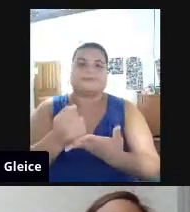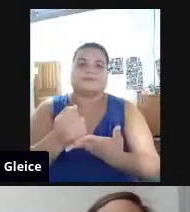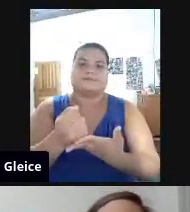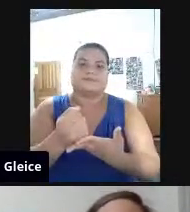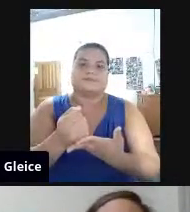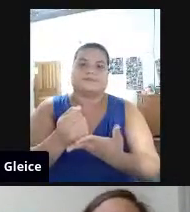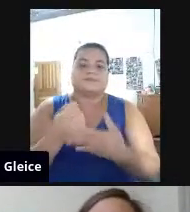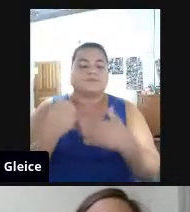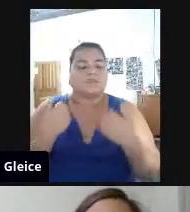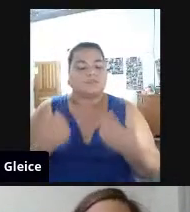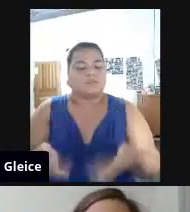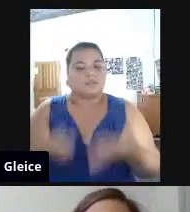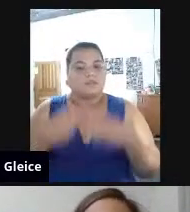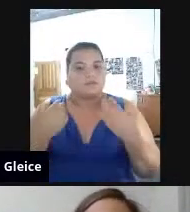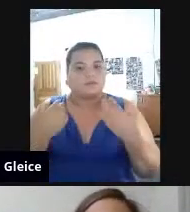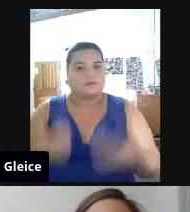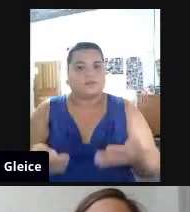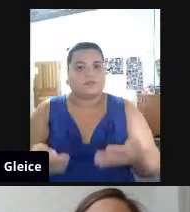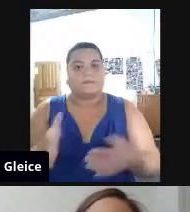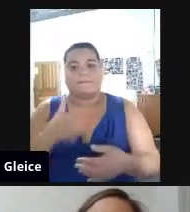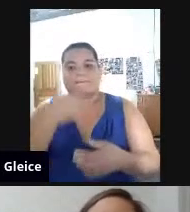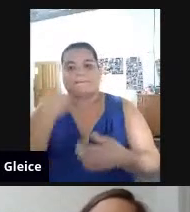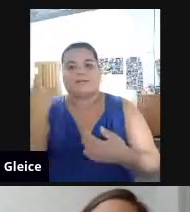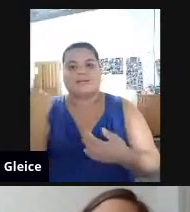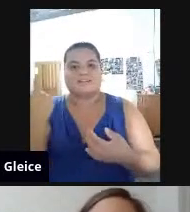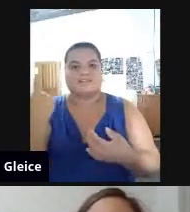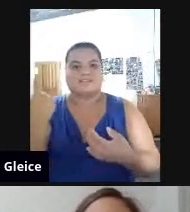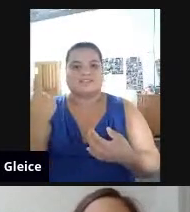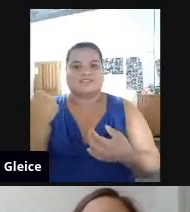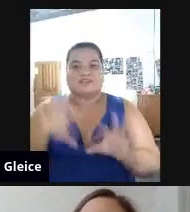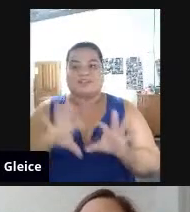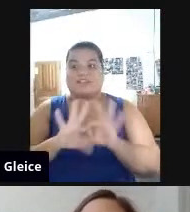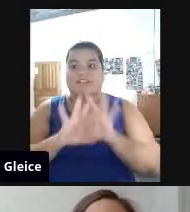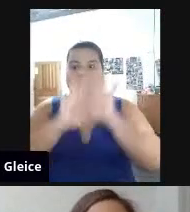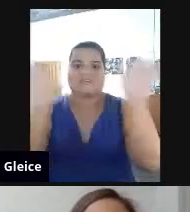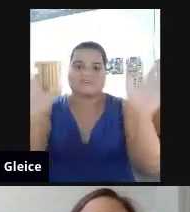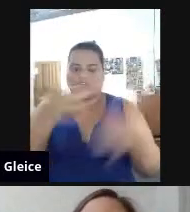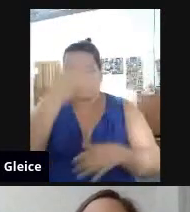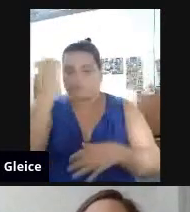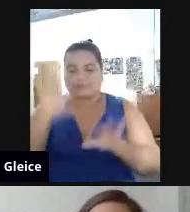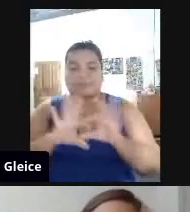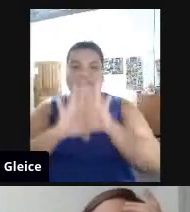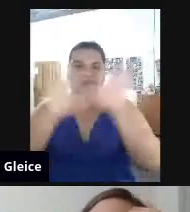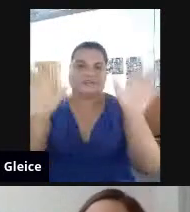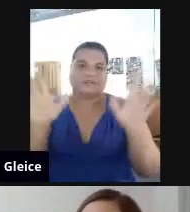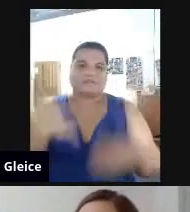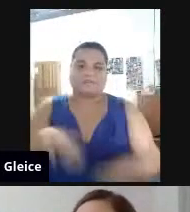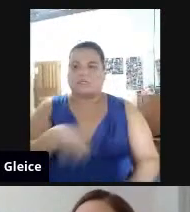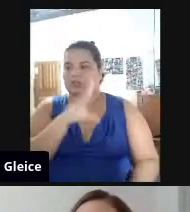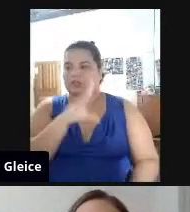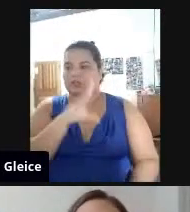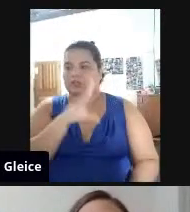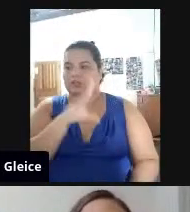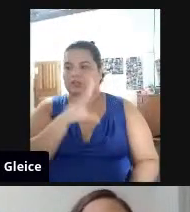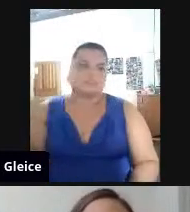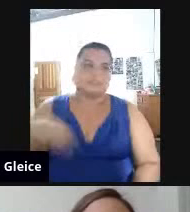leve, mais independente esse indivíduo é, certo? Seja criança, adolescente, adulto,